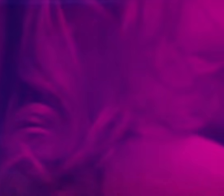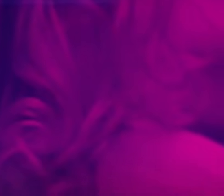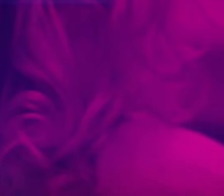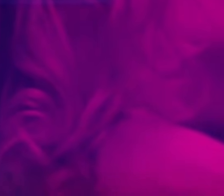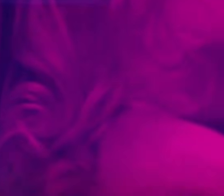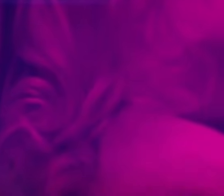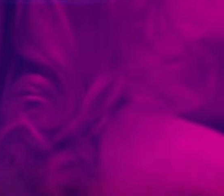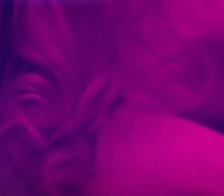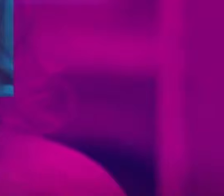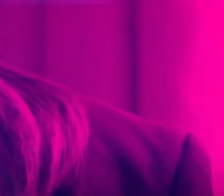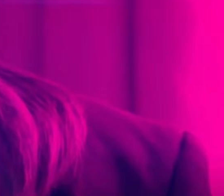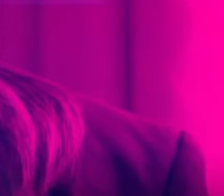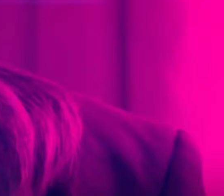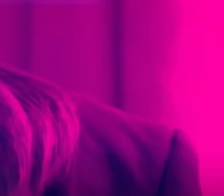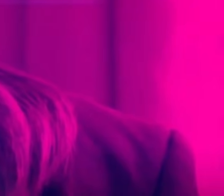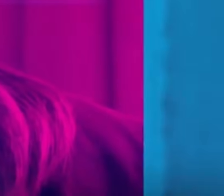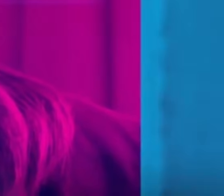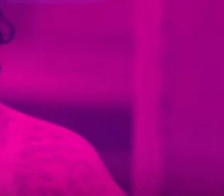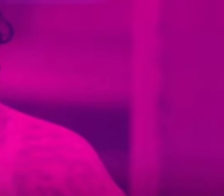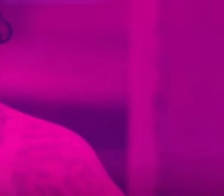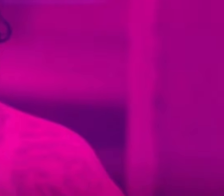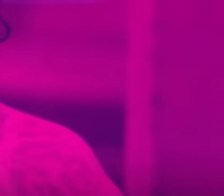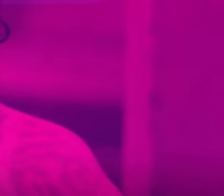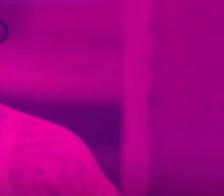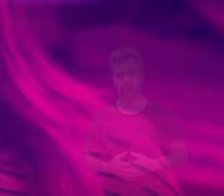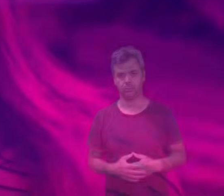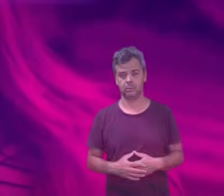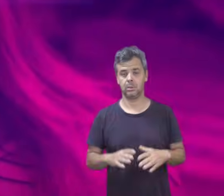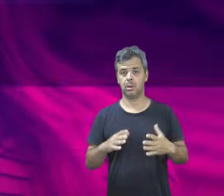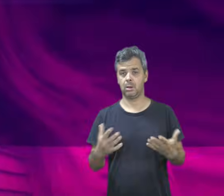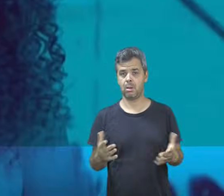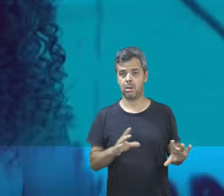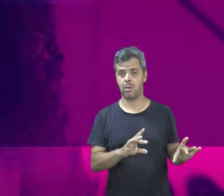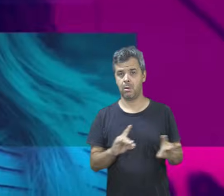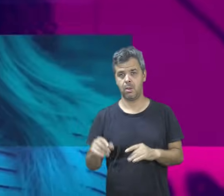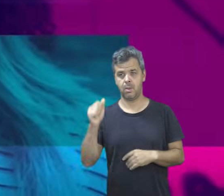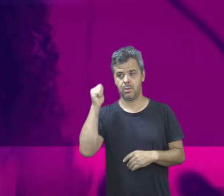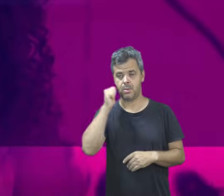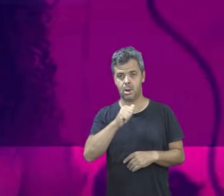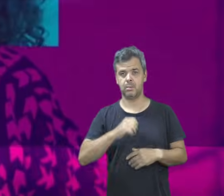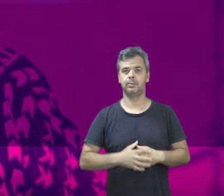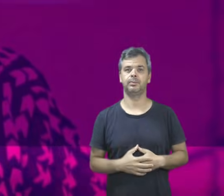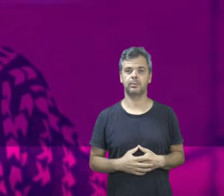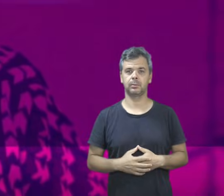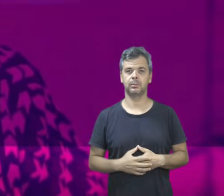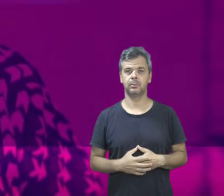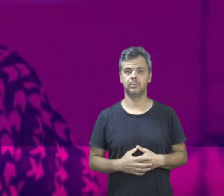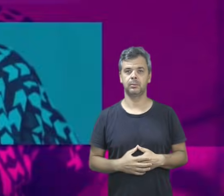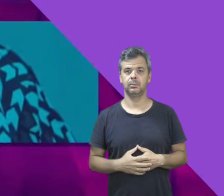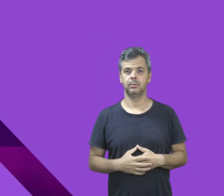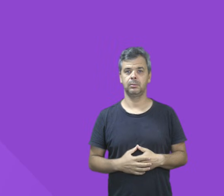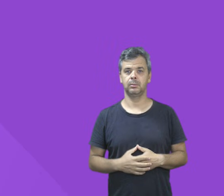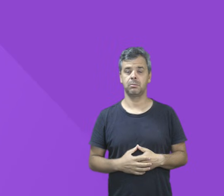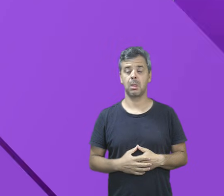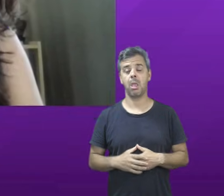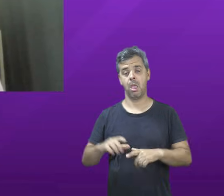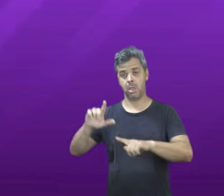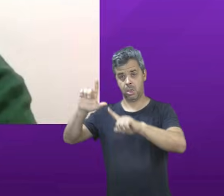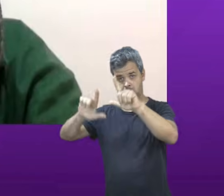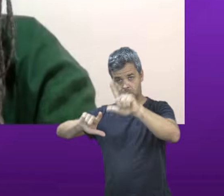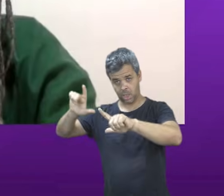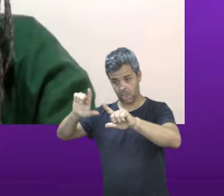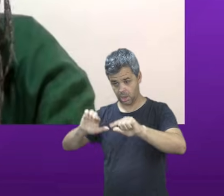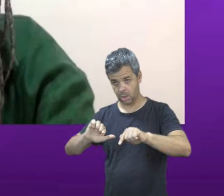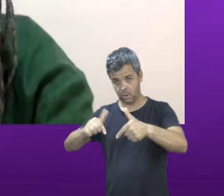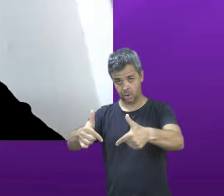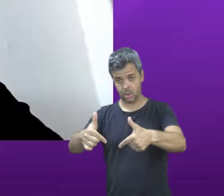Quer ver mais mulheres ocupando espaços de poder? Então se liga no Elas por Elas. O programa que